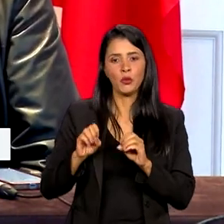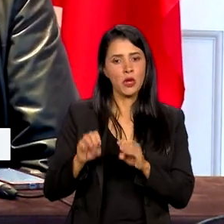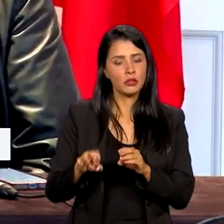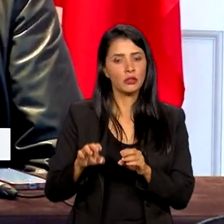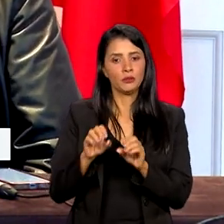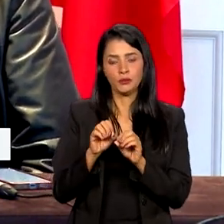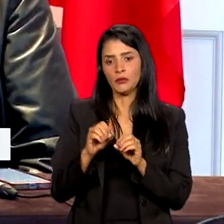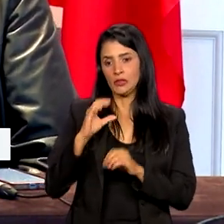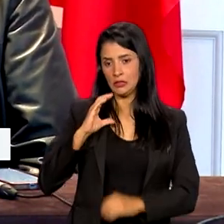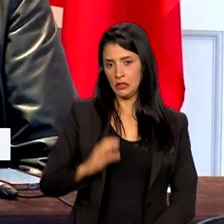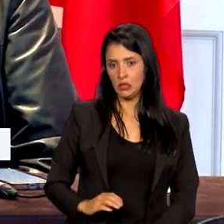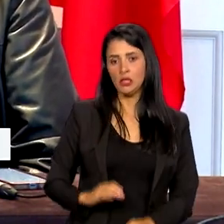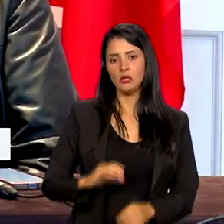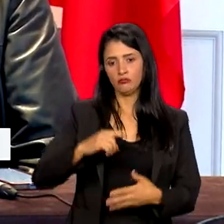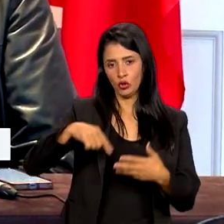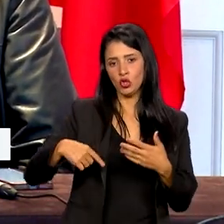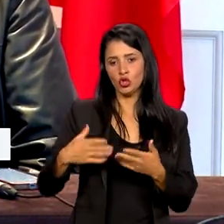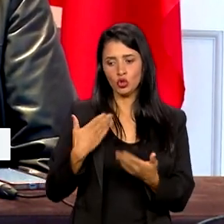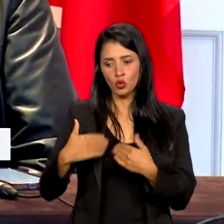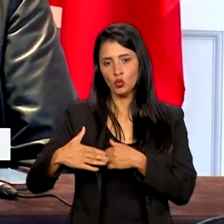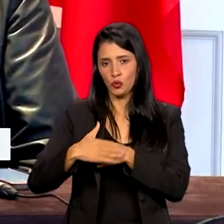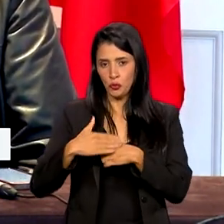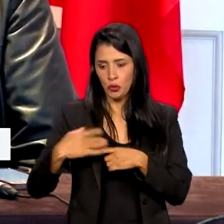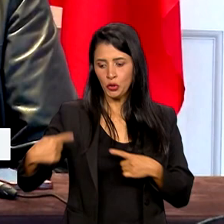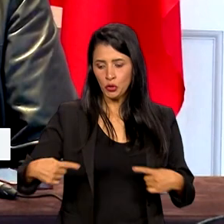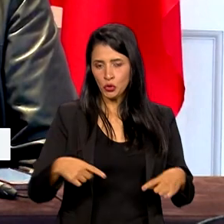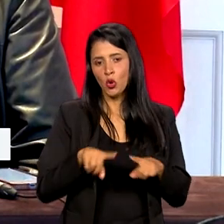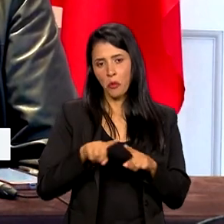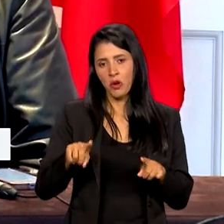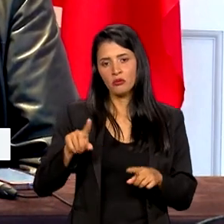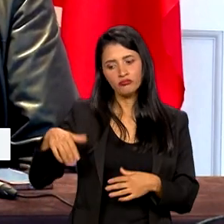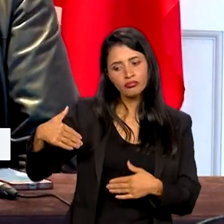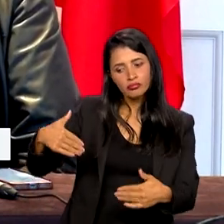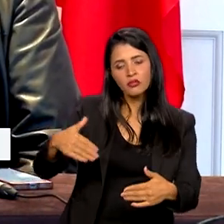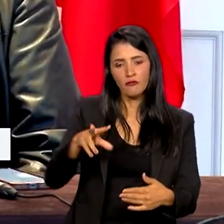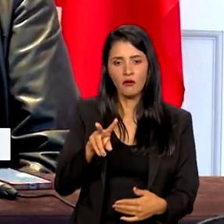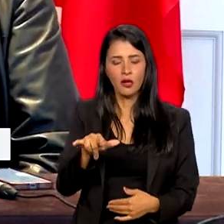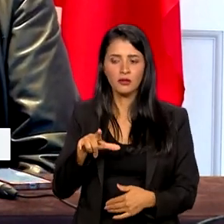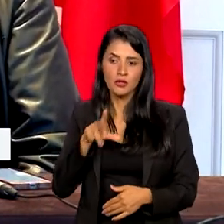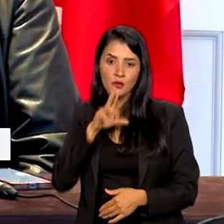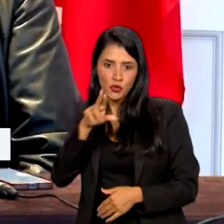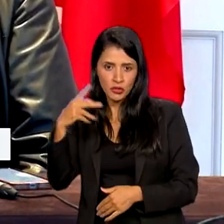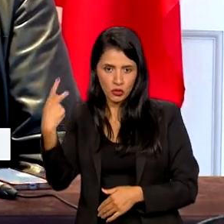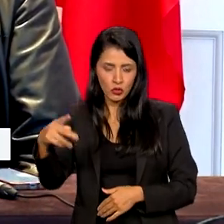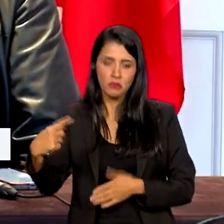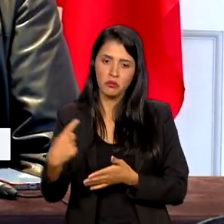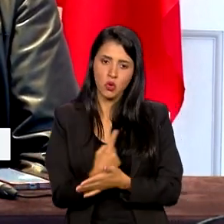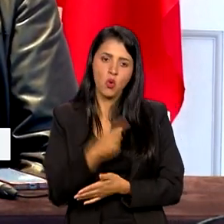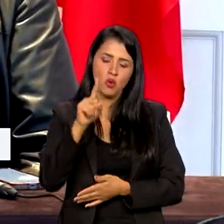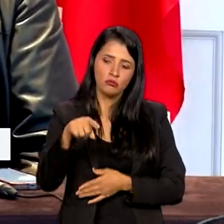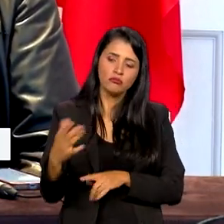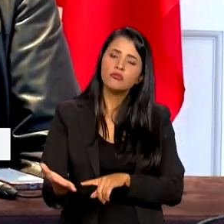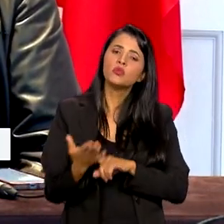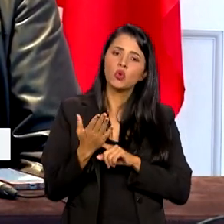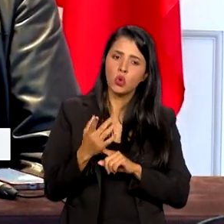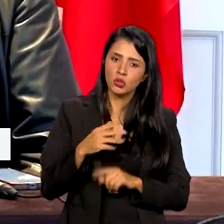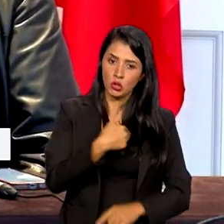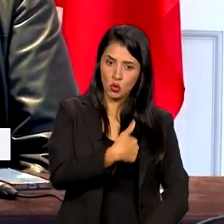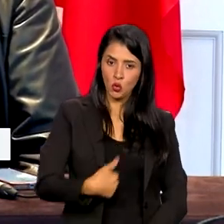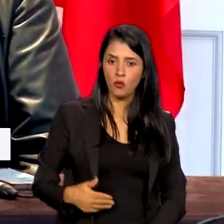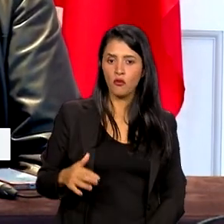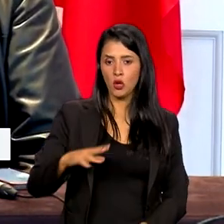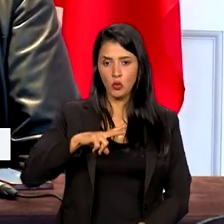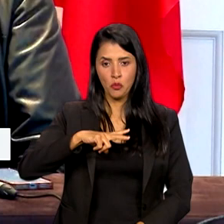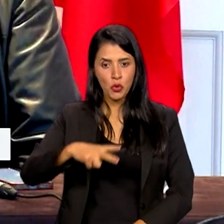vão ser construídas, mas respondendo objetivamente a sua pergunta, são sinais evidentes de que o governo